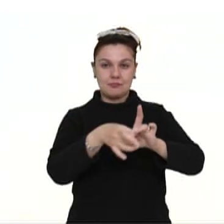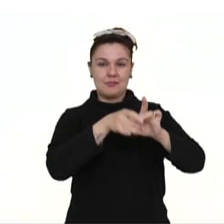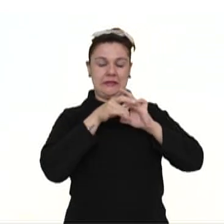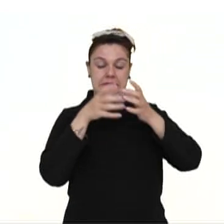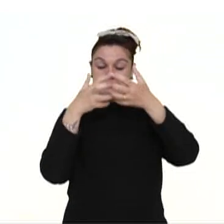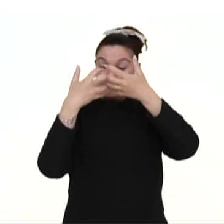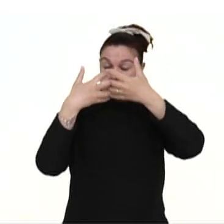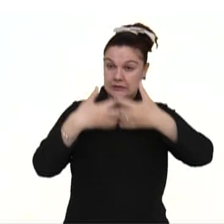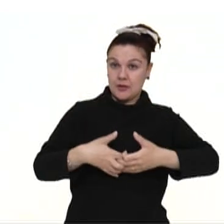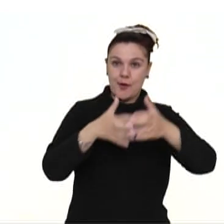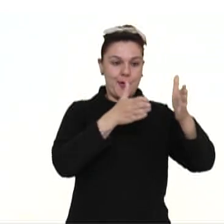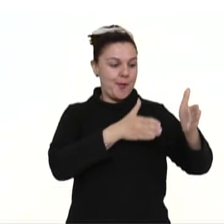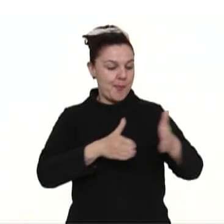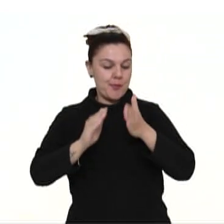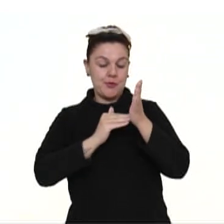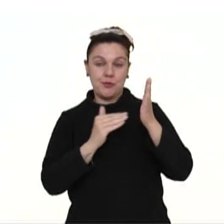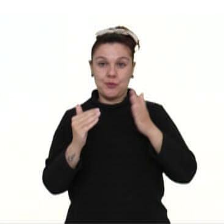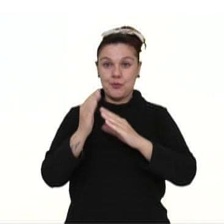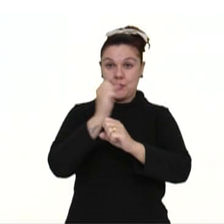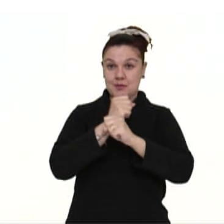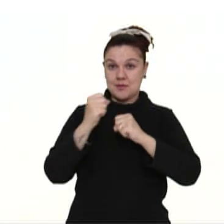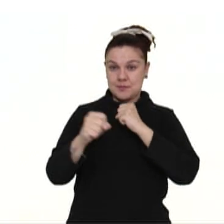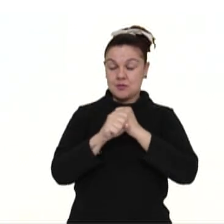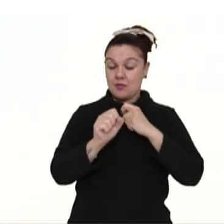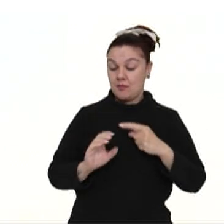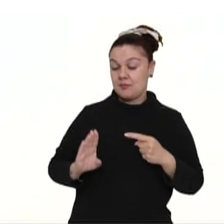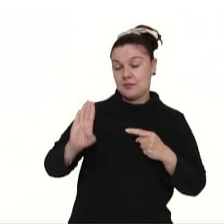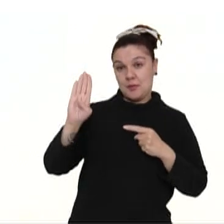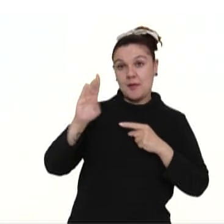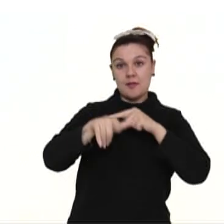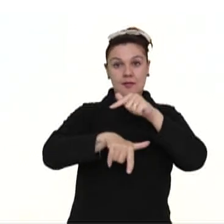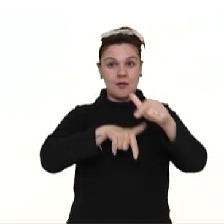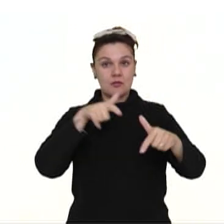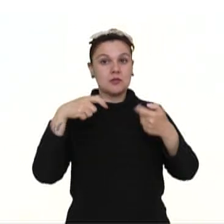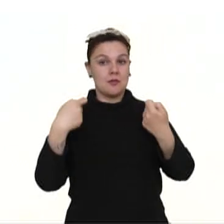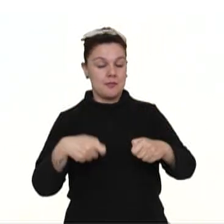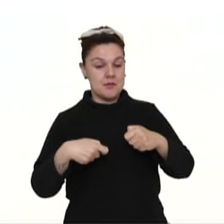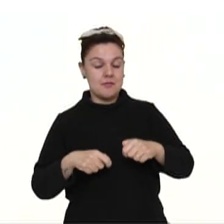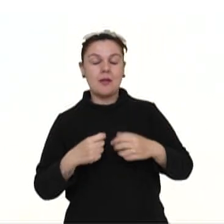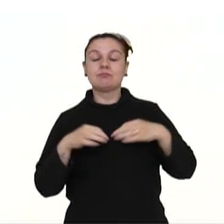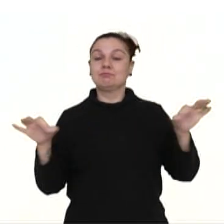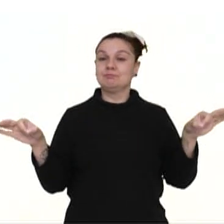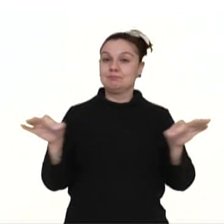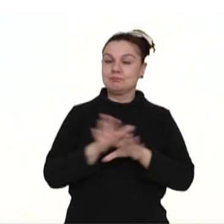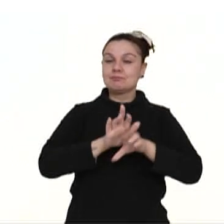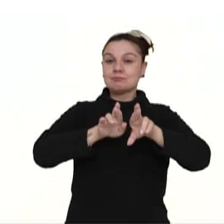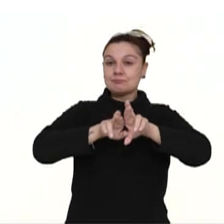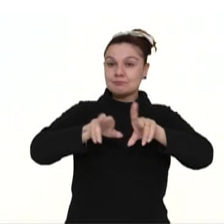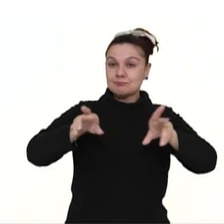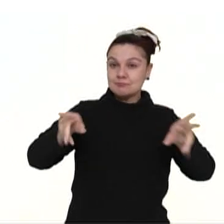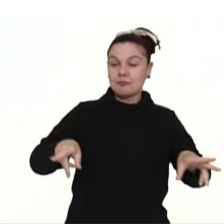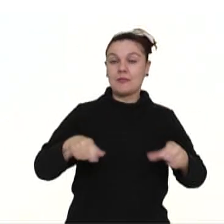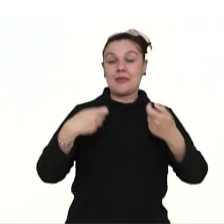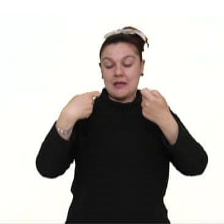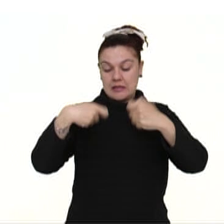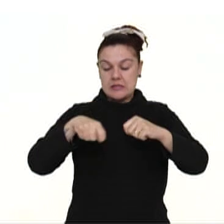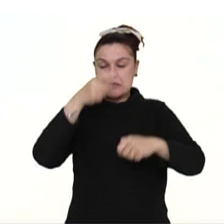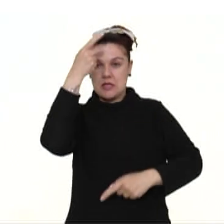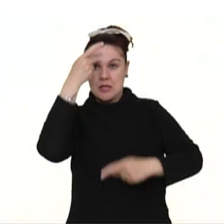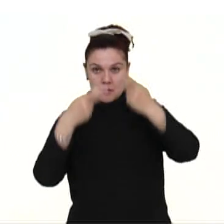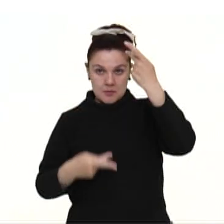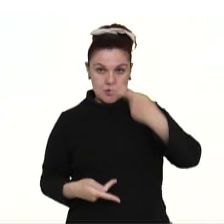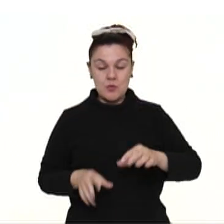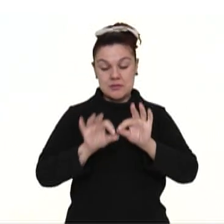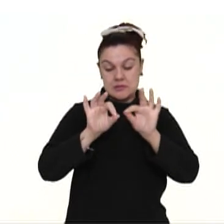rede complexa de produção em todas as sociedades. Ou letra B. O trabalho existe para satisfazer as diversas necessidades humanas,